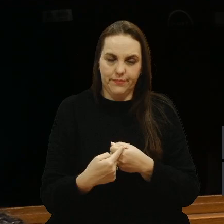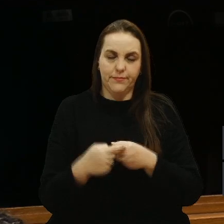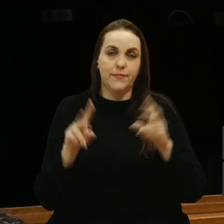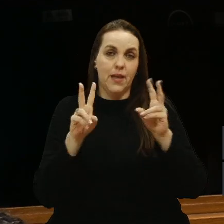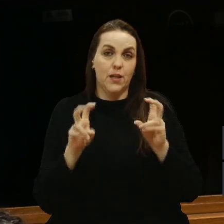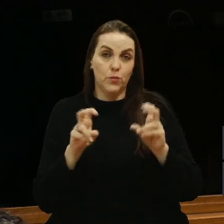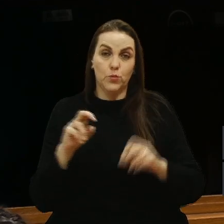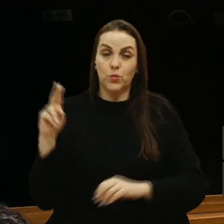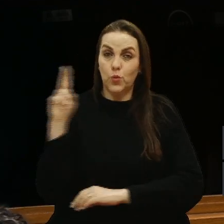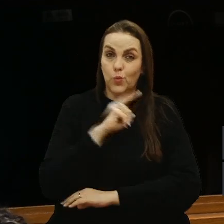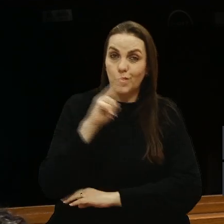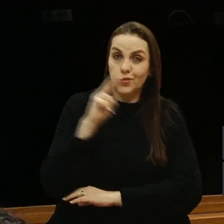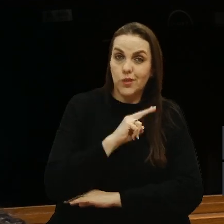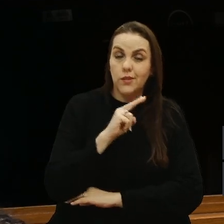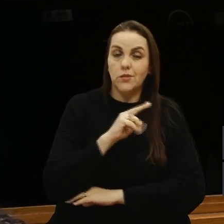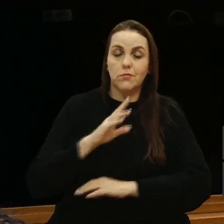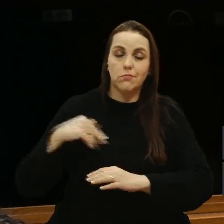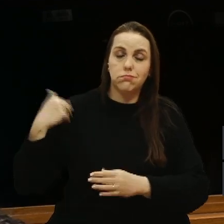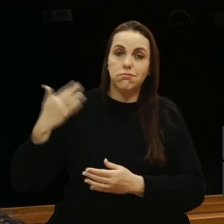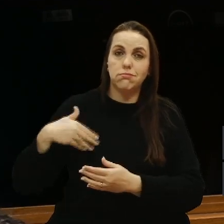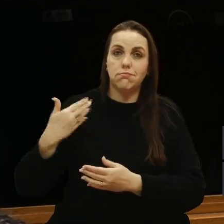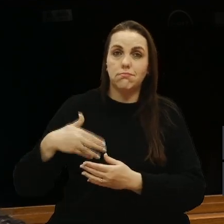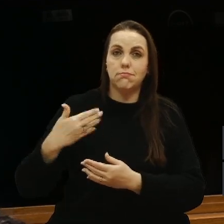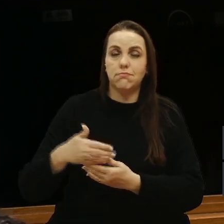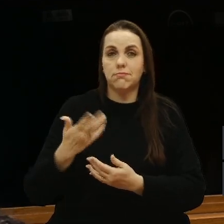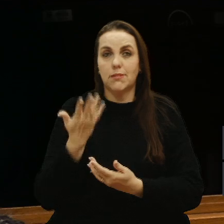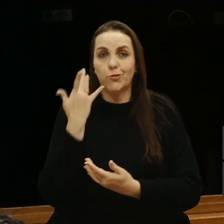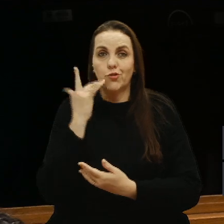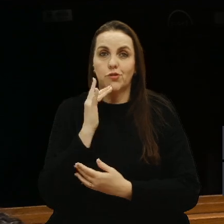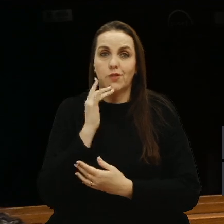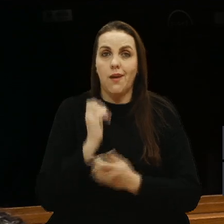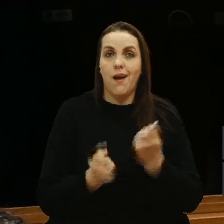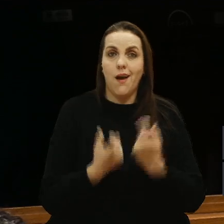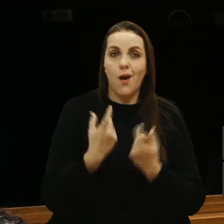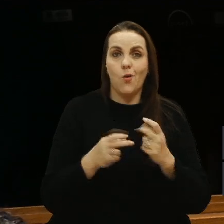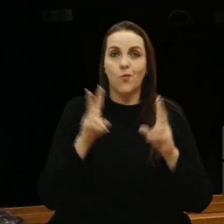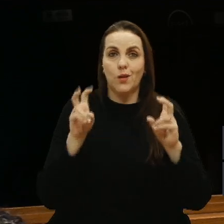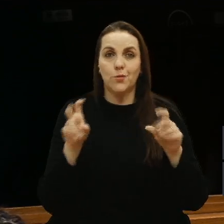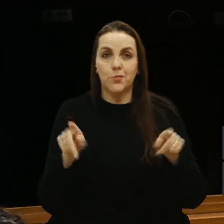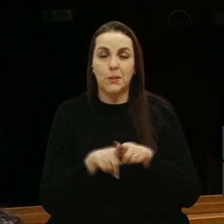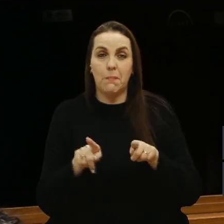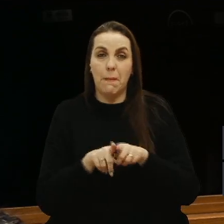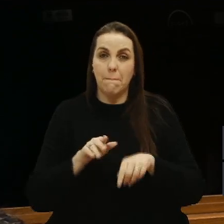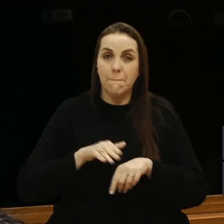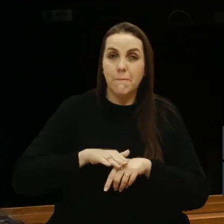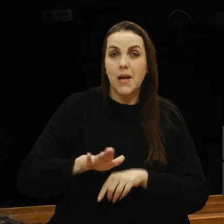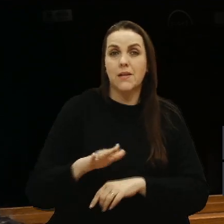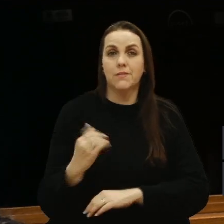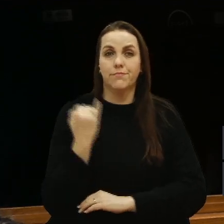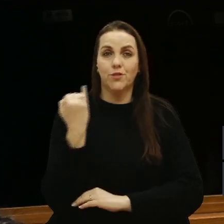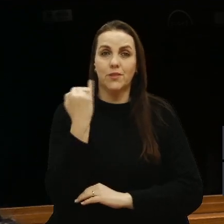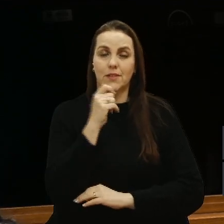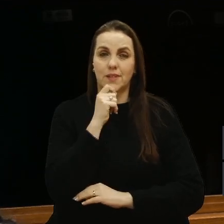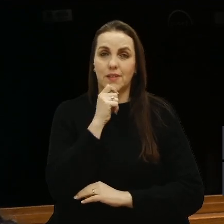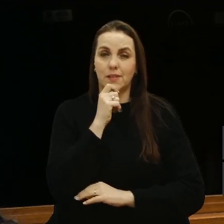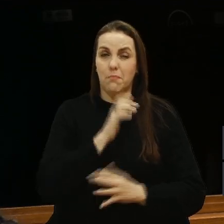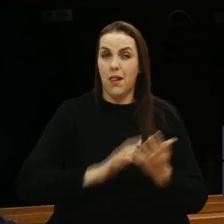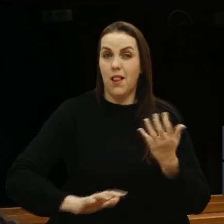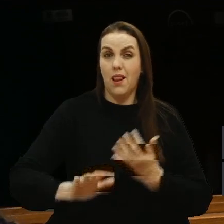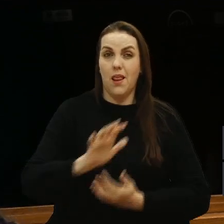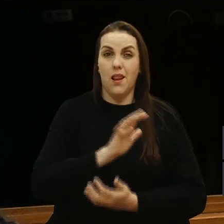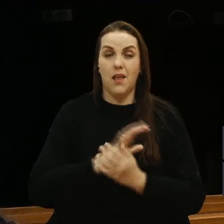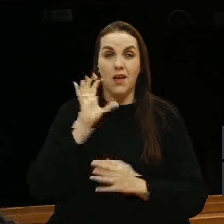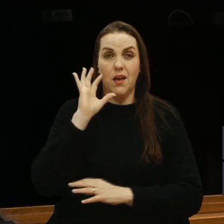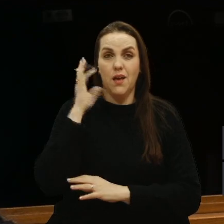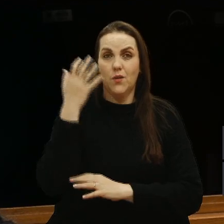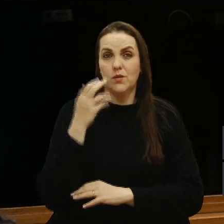urgentes e no passar dos dias outros assuntos ficam mais urgentes ainda pelas demandas, então nós temos todo um alvoroço causado pela situação